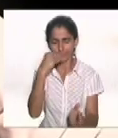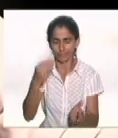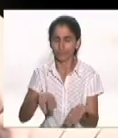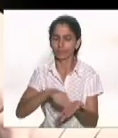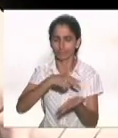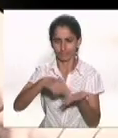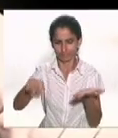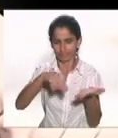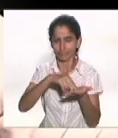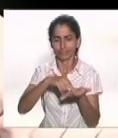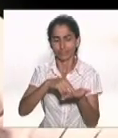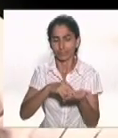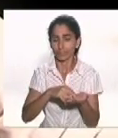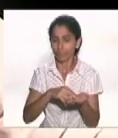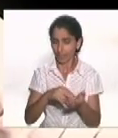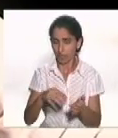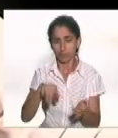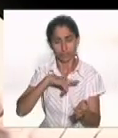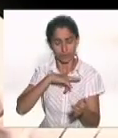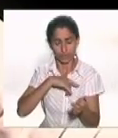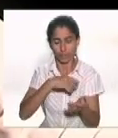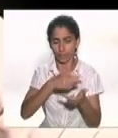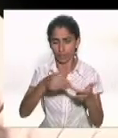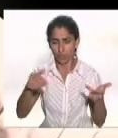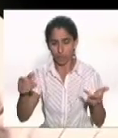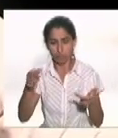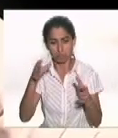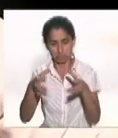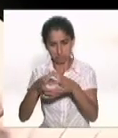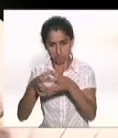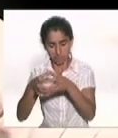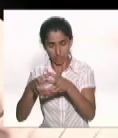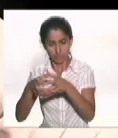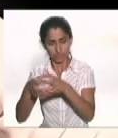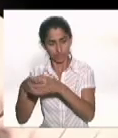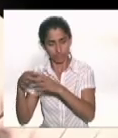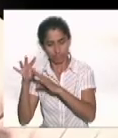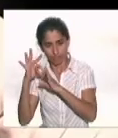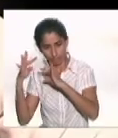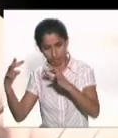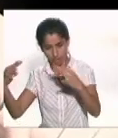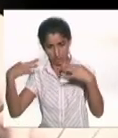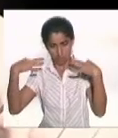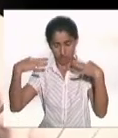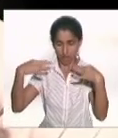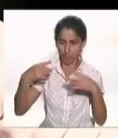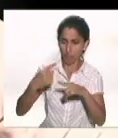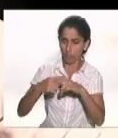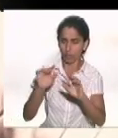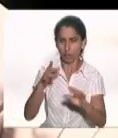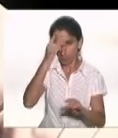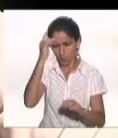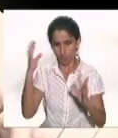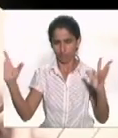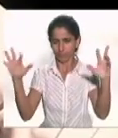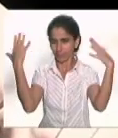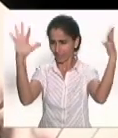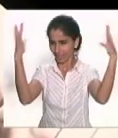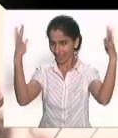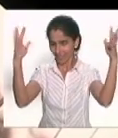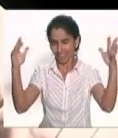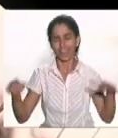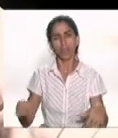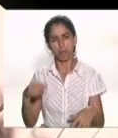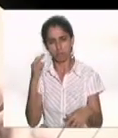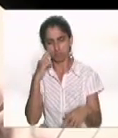foi no show dos artistas, os próprios que estavam lá. Vieram ver porque tanto aplauso, que não sei o quê. E